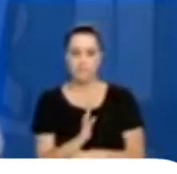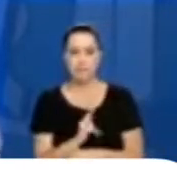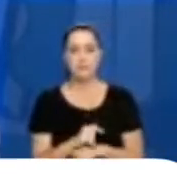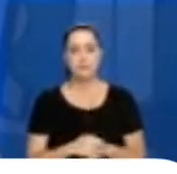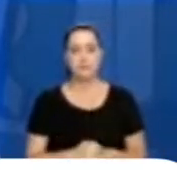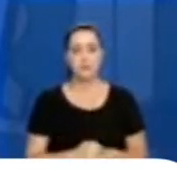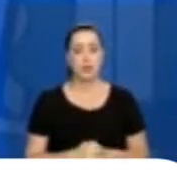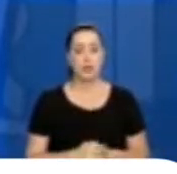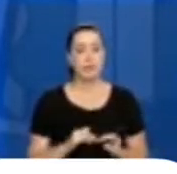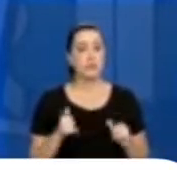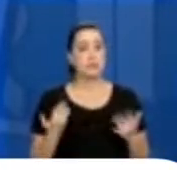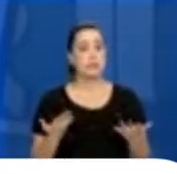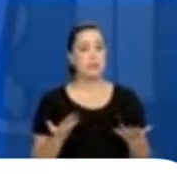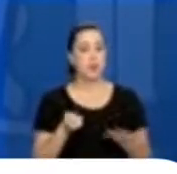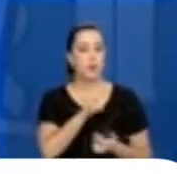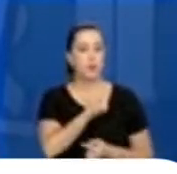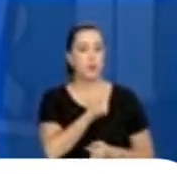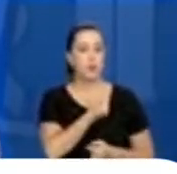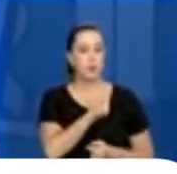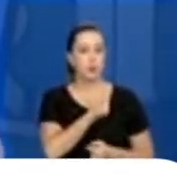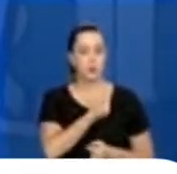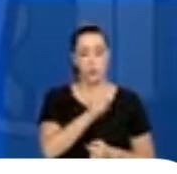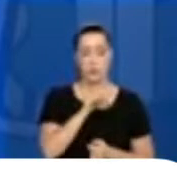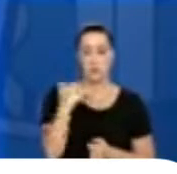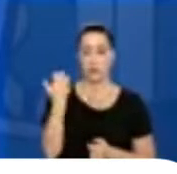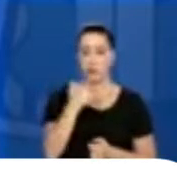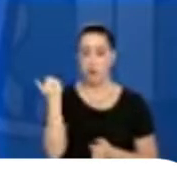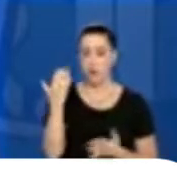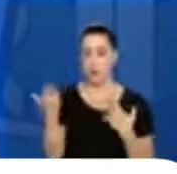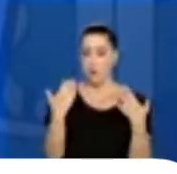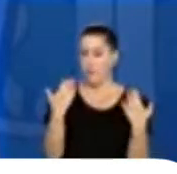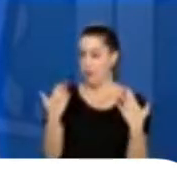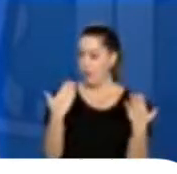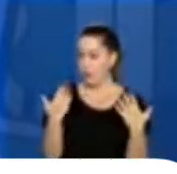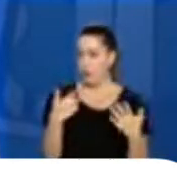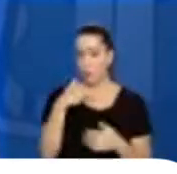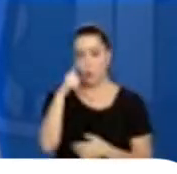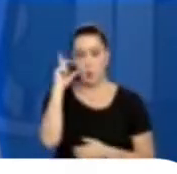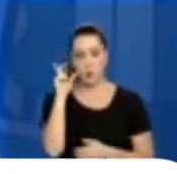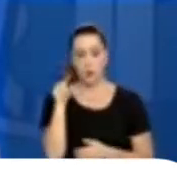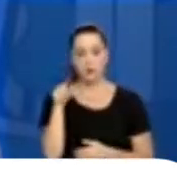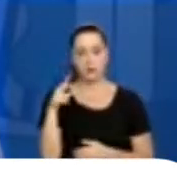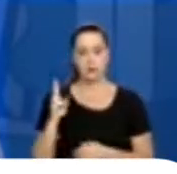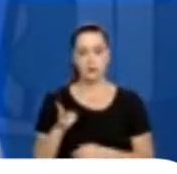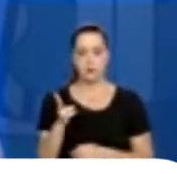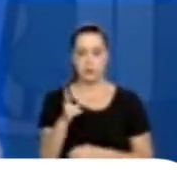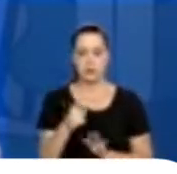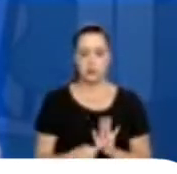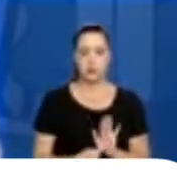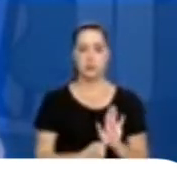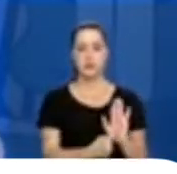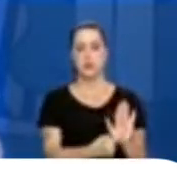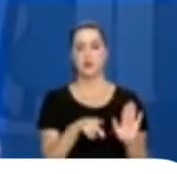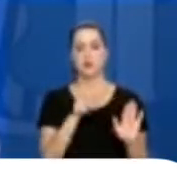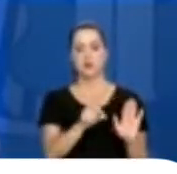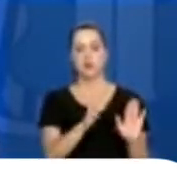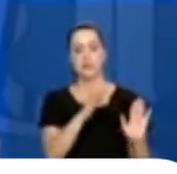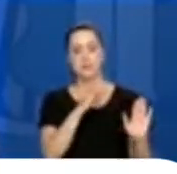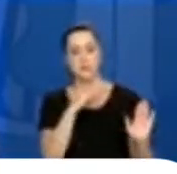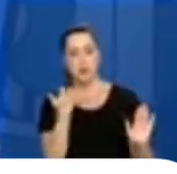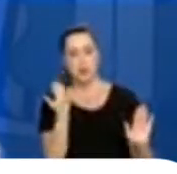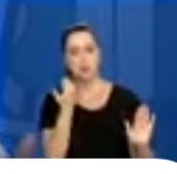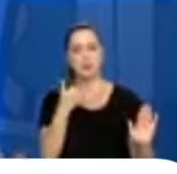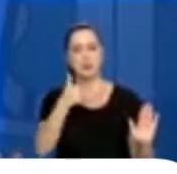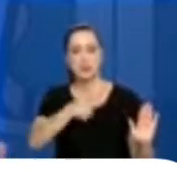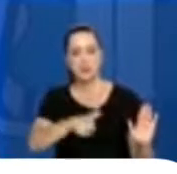foram incluídos ontem, uma questão que sempre vem à tona, e a gente está tentando aqui, por orientação do ministro, para mostrar que esses óbitos eles